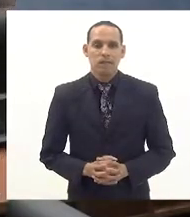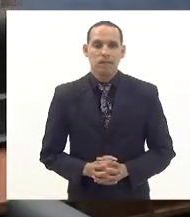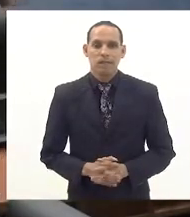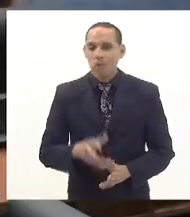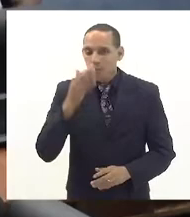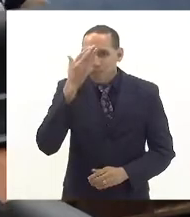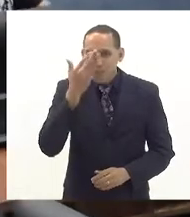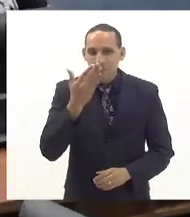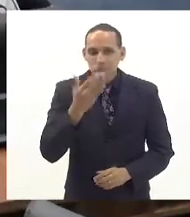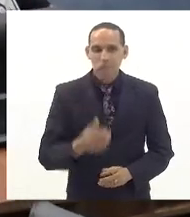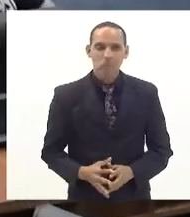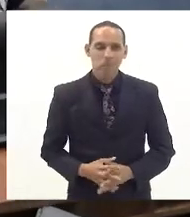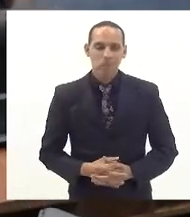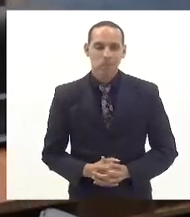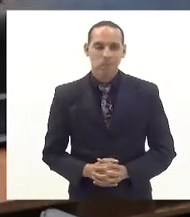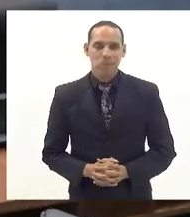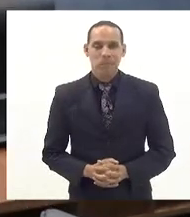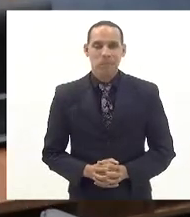Obrigada.